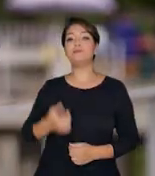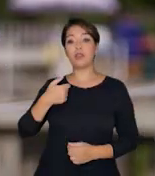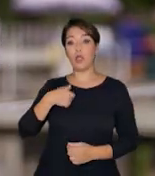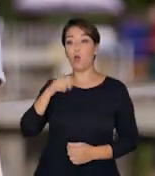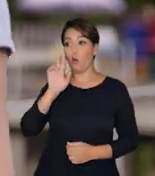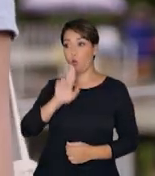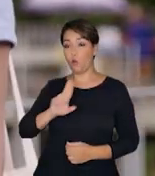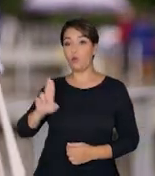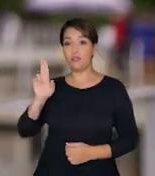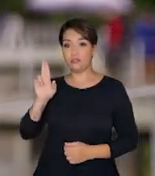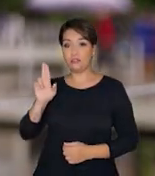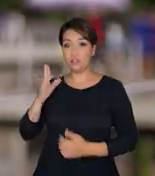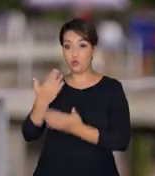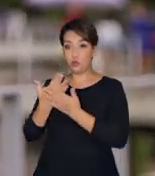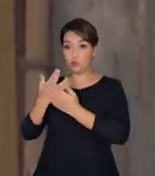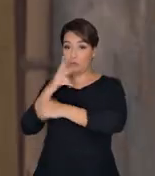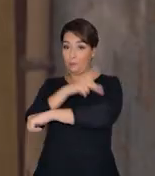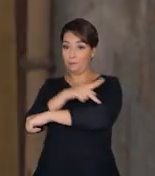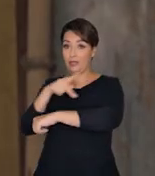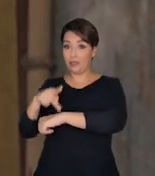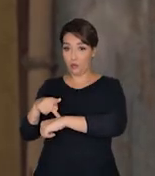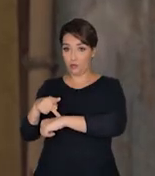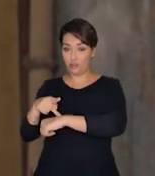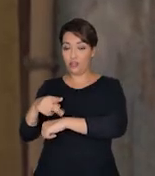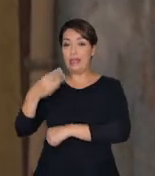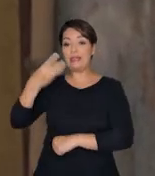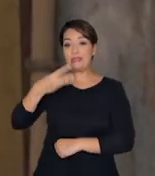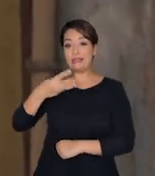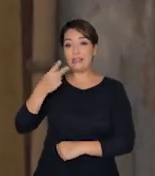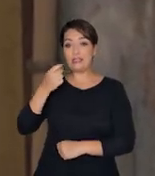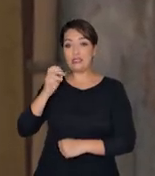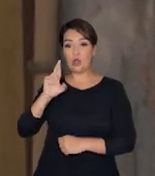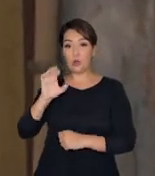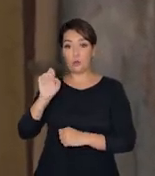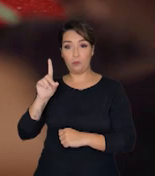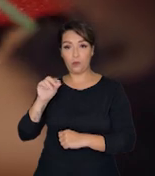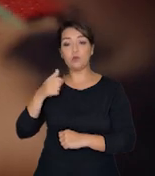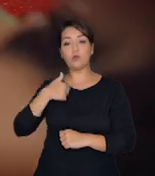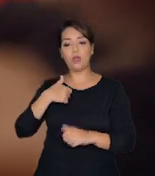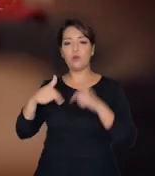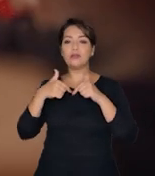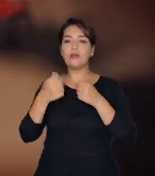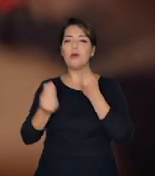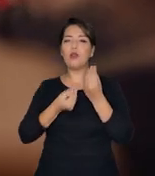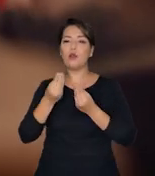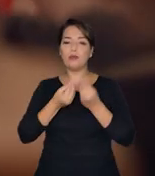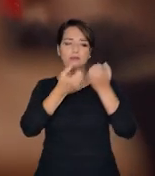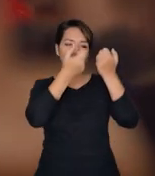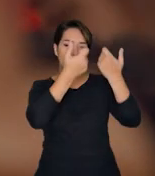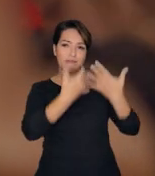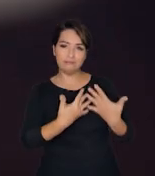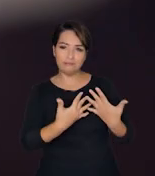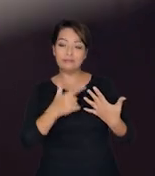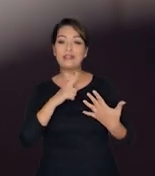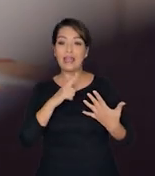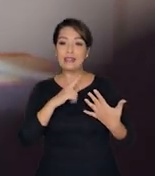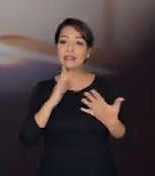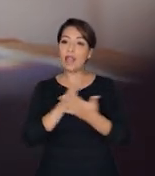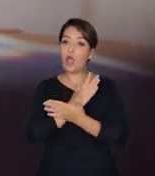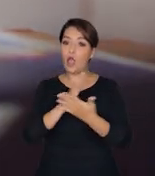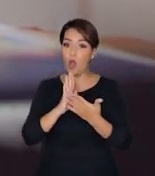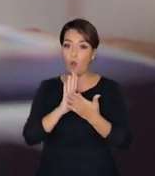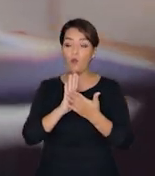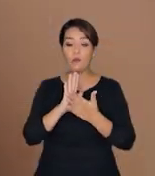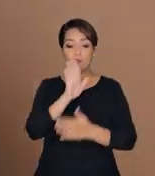Sou universitária, sou estudante de pedagogia no terceiro período e venho trabalhando, né, como explicadora. Esse meu projeto, ele é